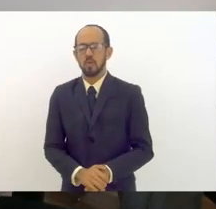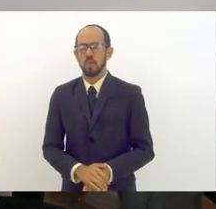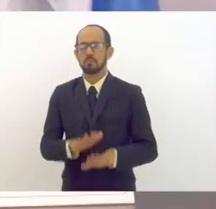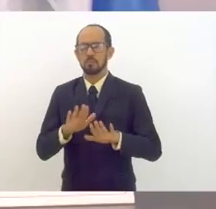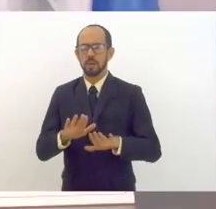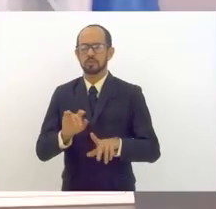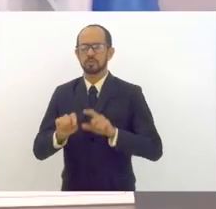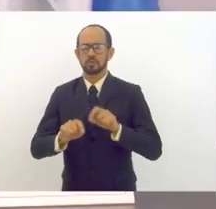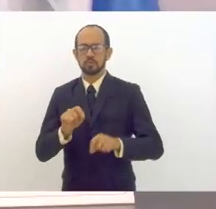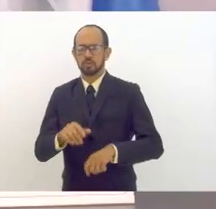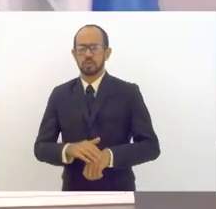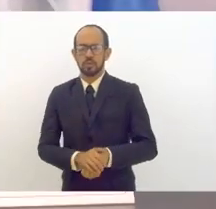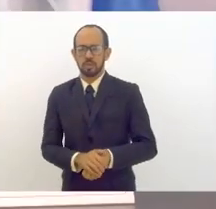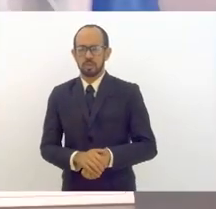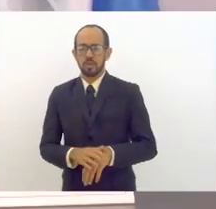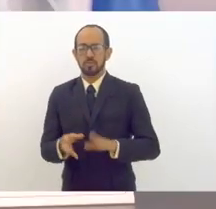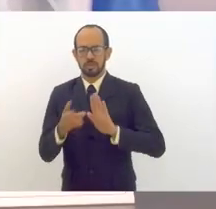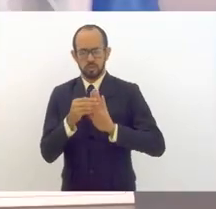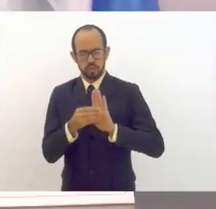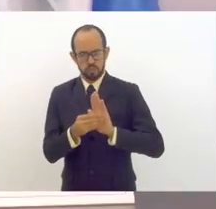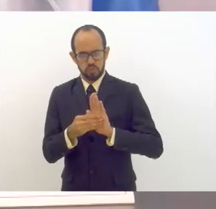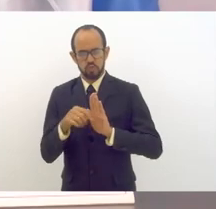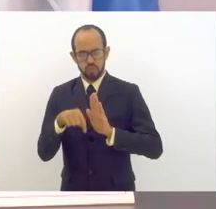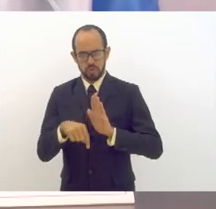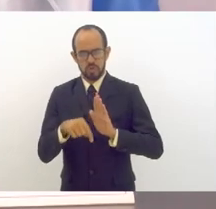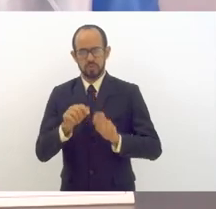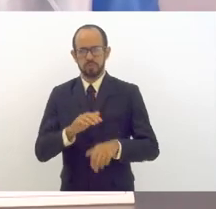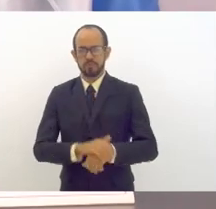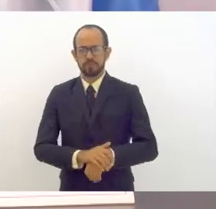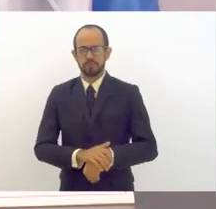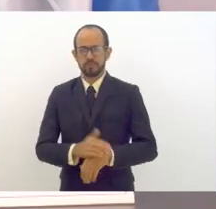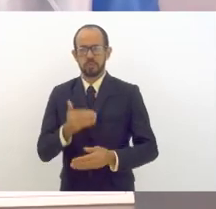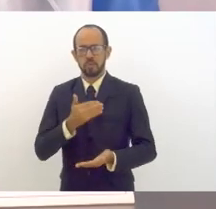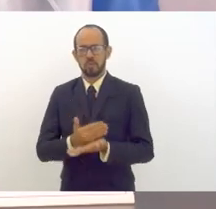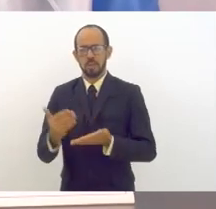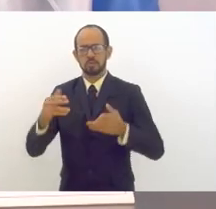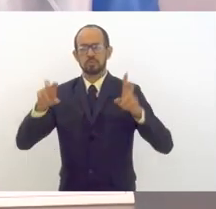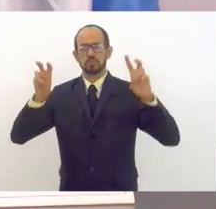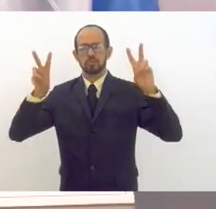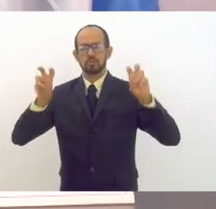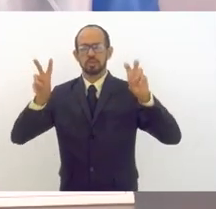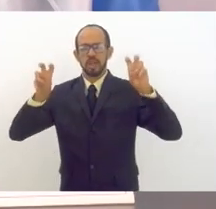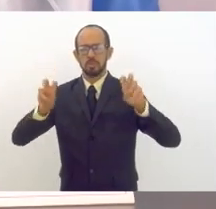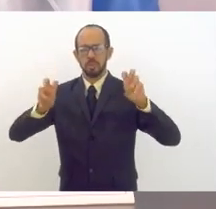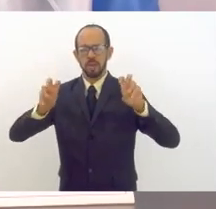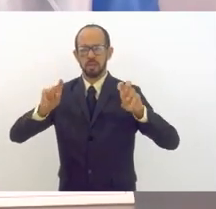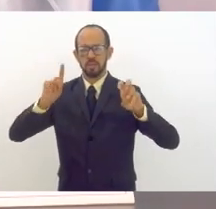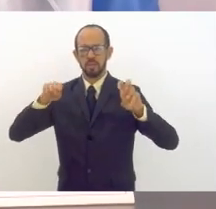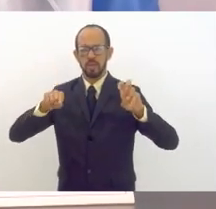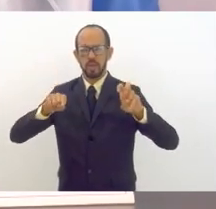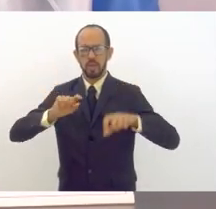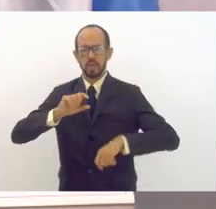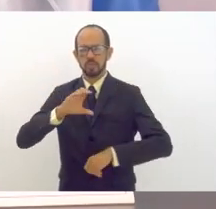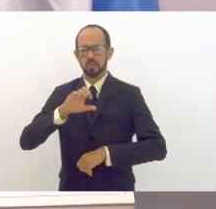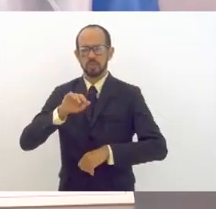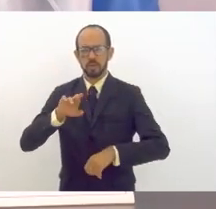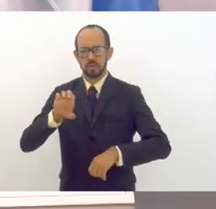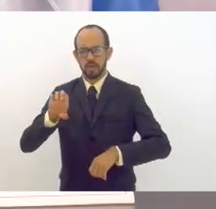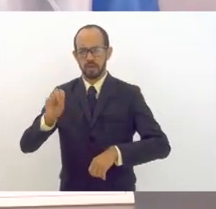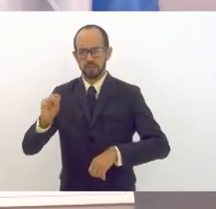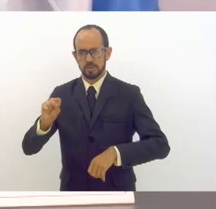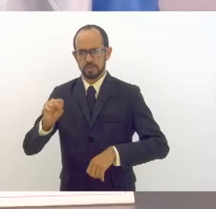Então, faço esse registro. E começo por um tema que eu acho que diz respeito ao CRES e